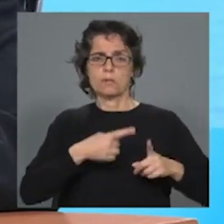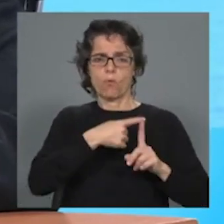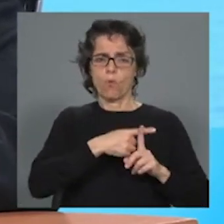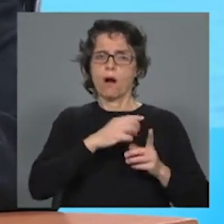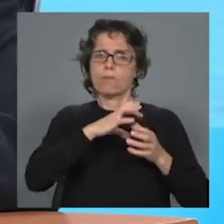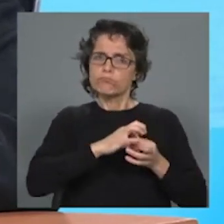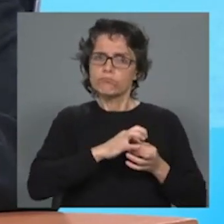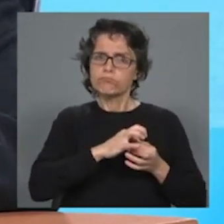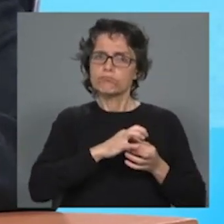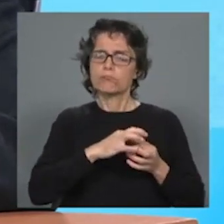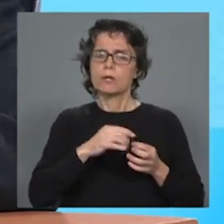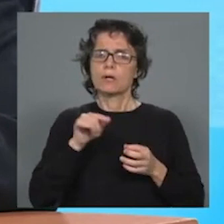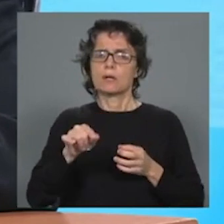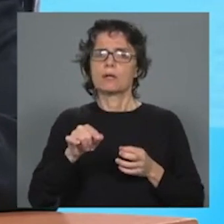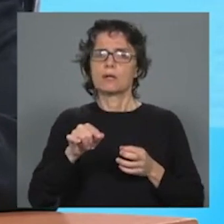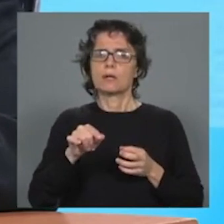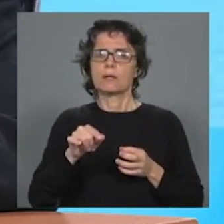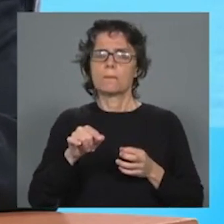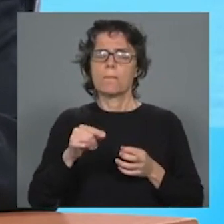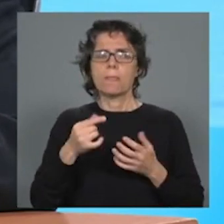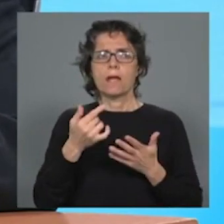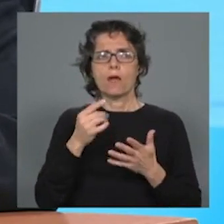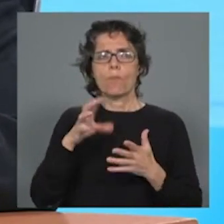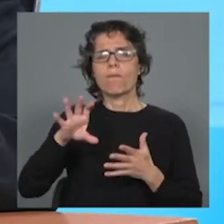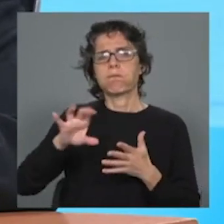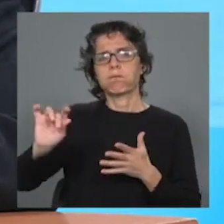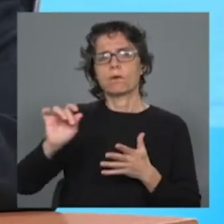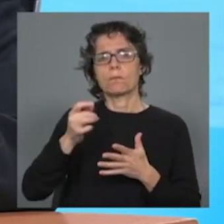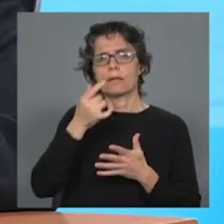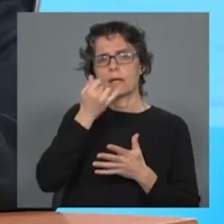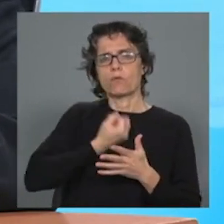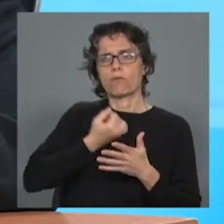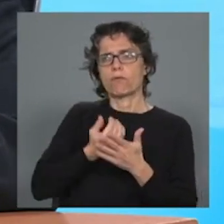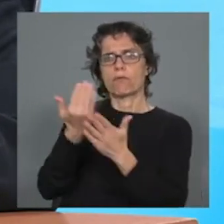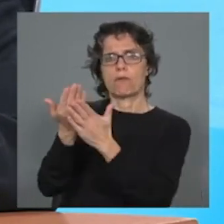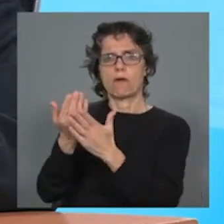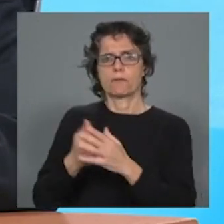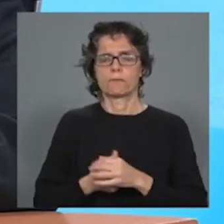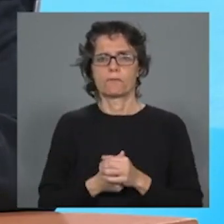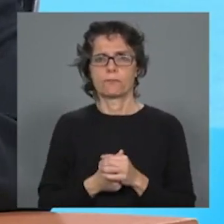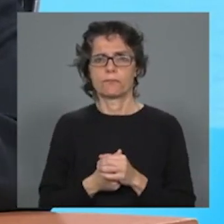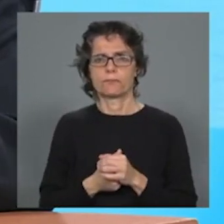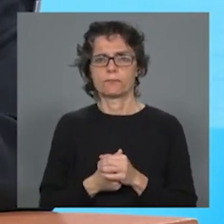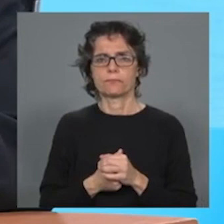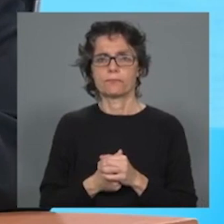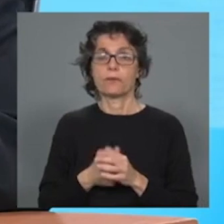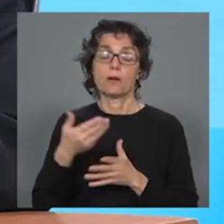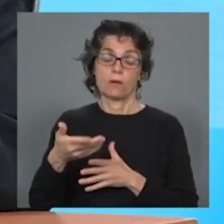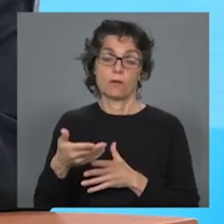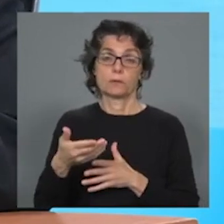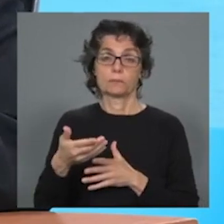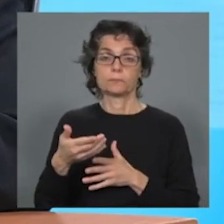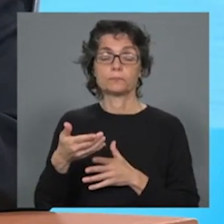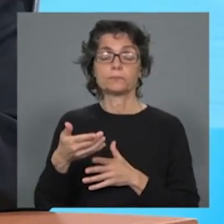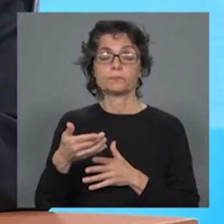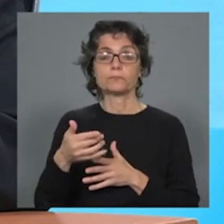retrógradas e conservadoras têm esta bandeira. De qualquer dos modos, o grande intérprete da